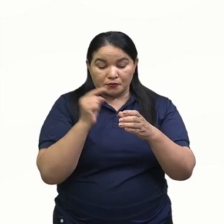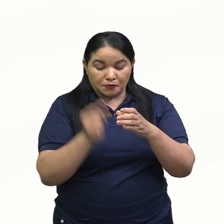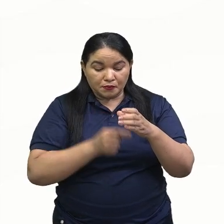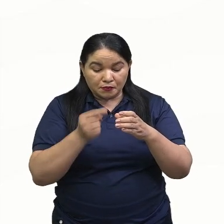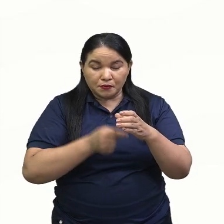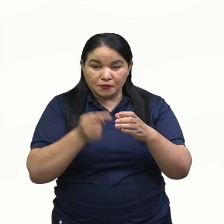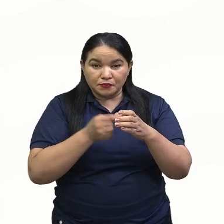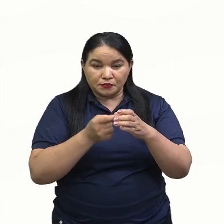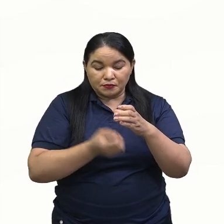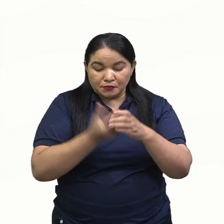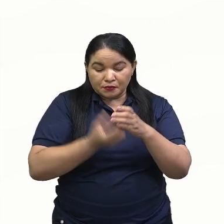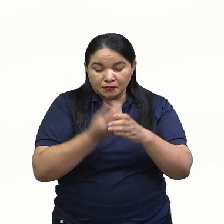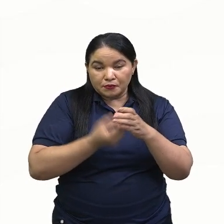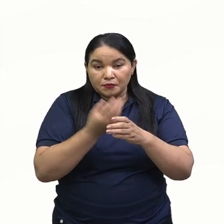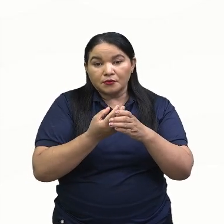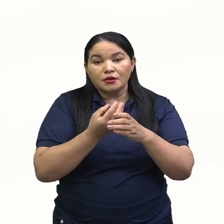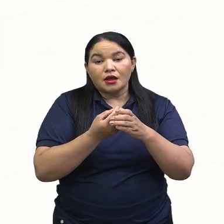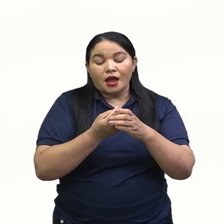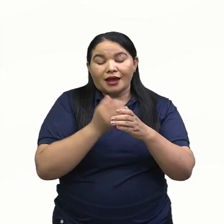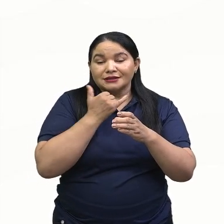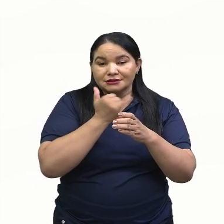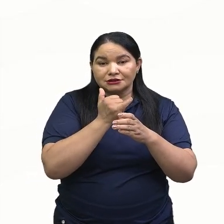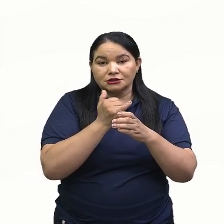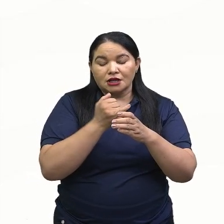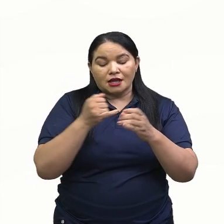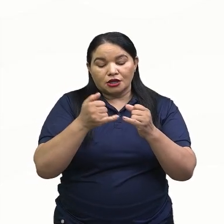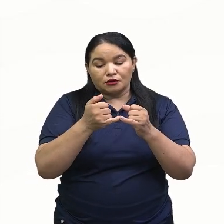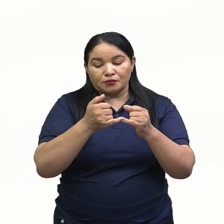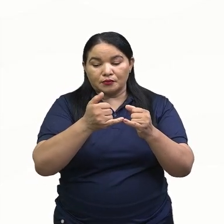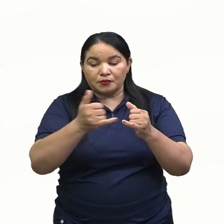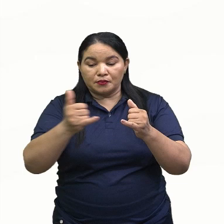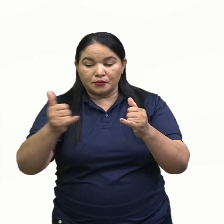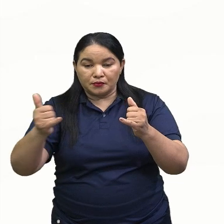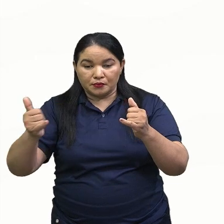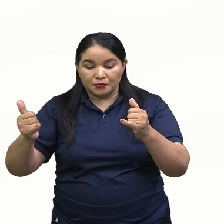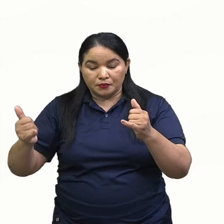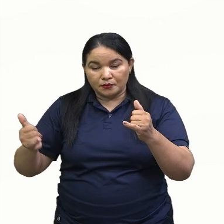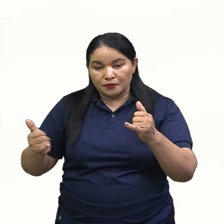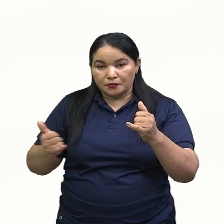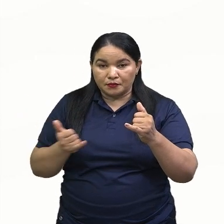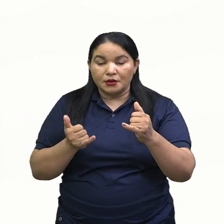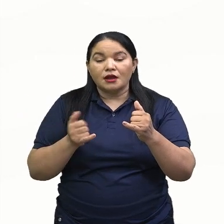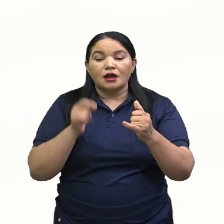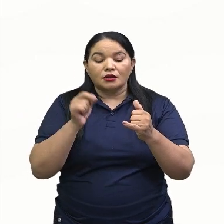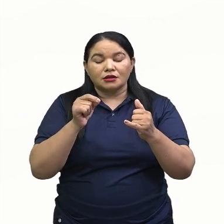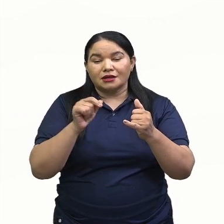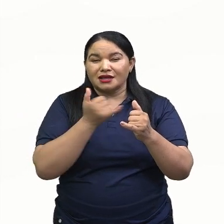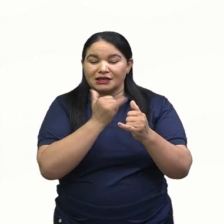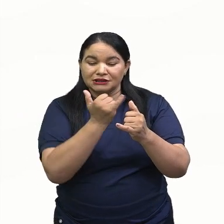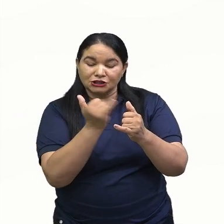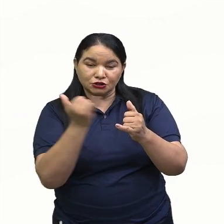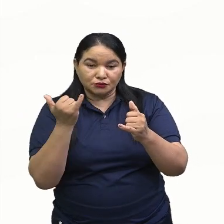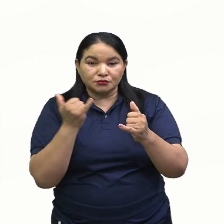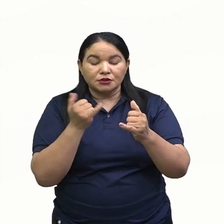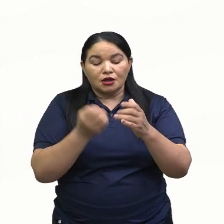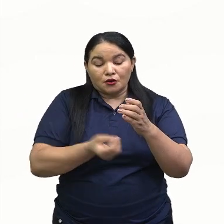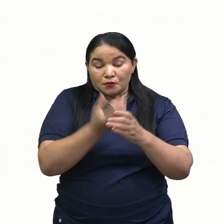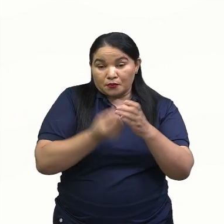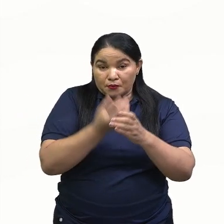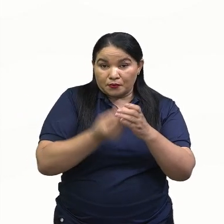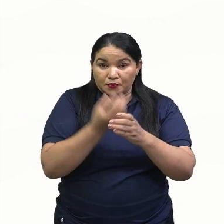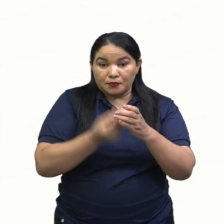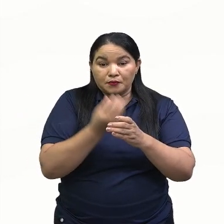ligado em um circuito, parte da energia gerada, parte dessa energia ela é gerada ela